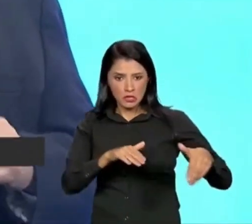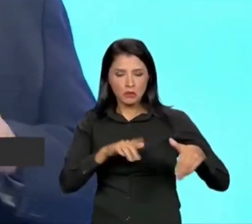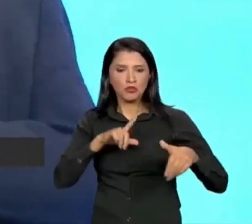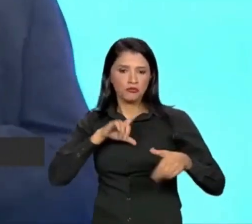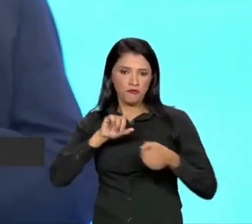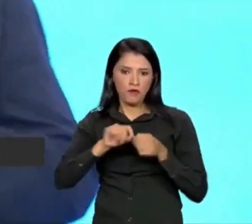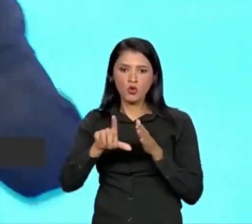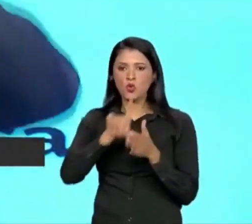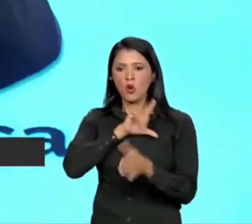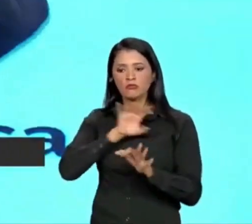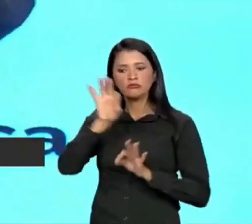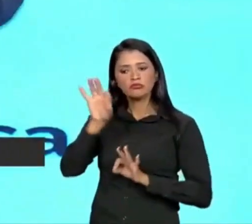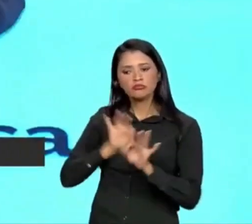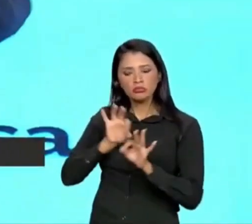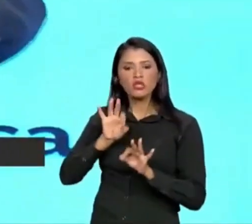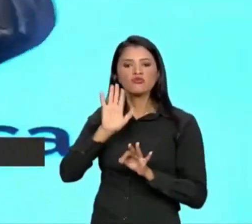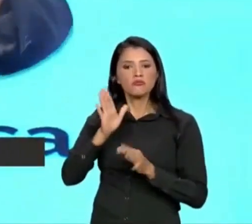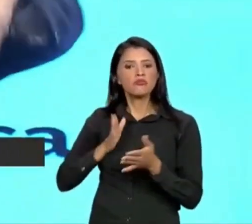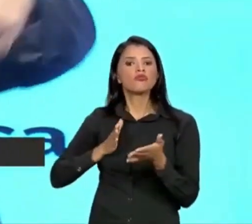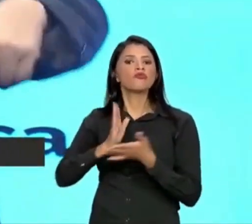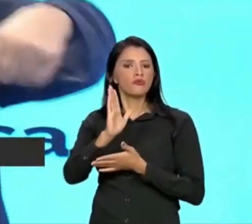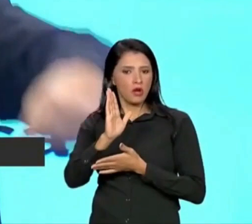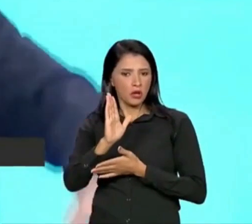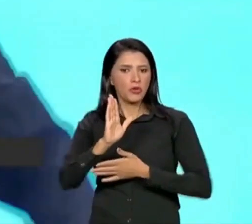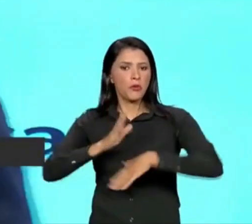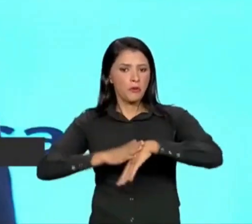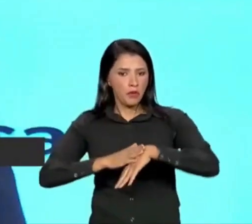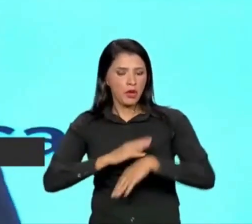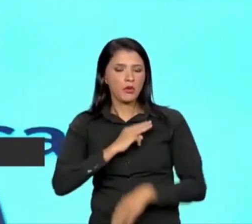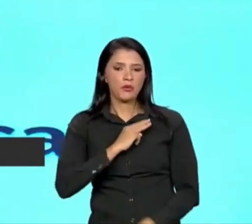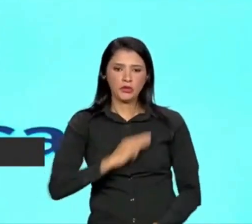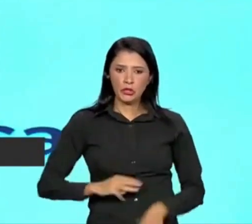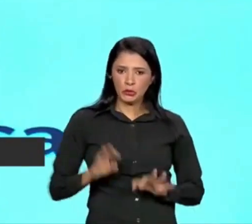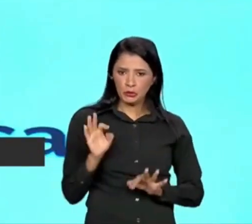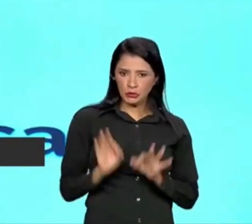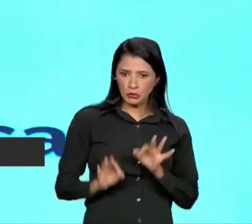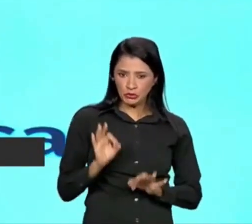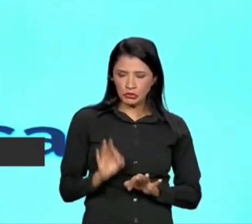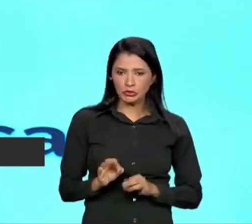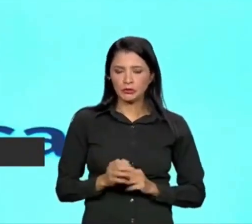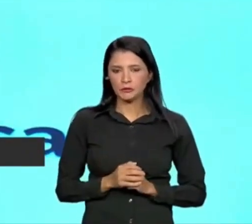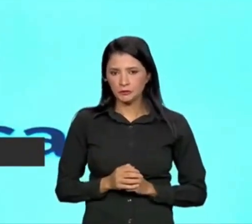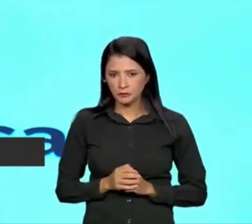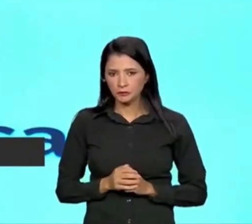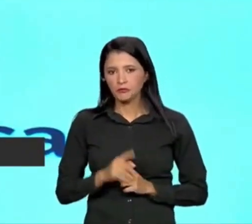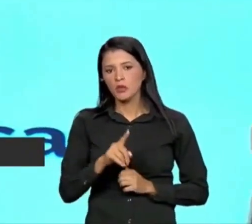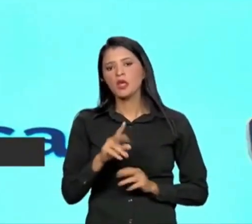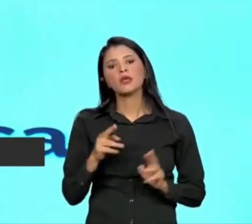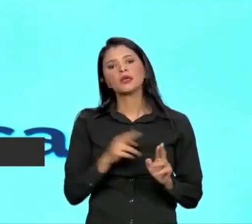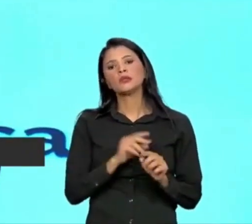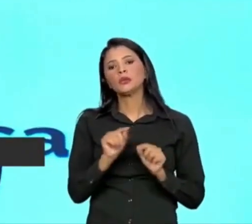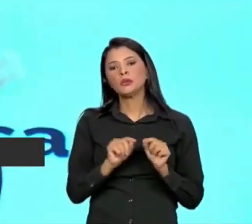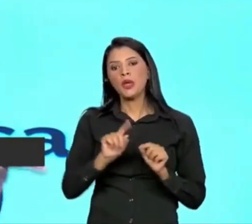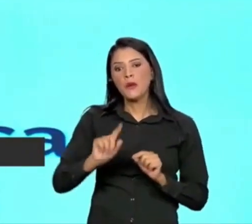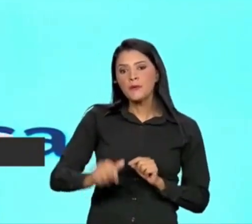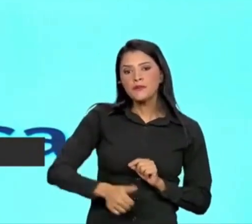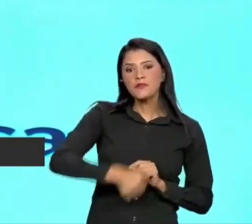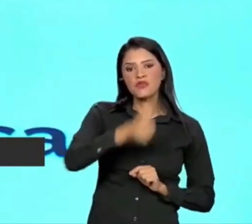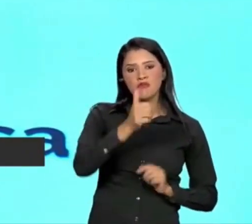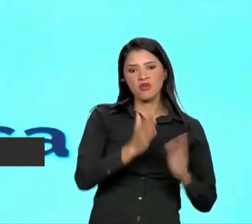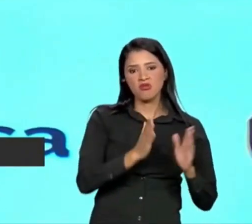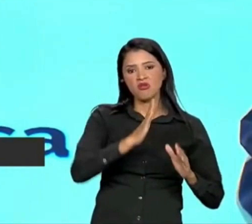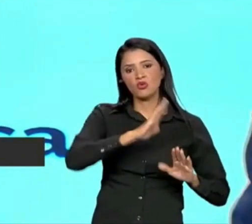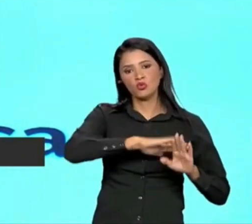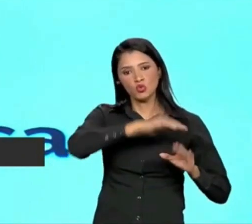feito um planejamento aprovado pelo Ministério da Justiça relativo ao primeiro e segundo